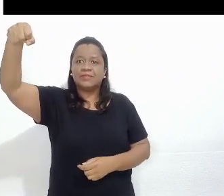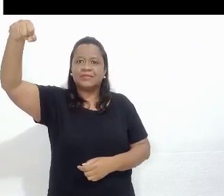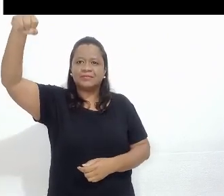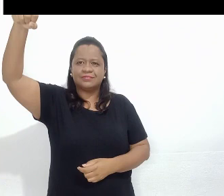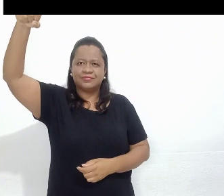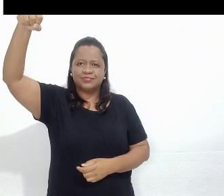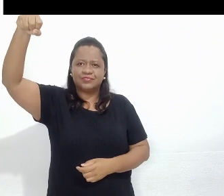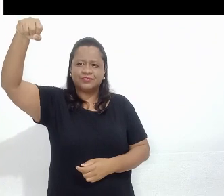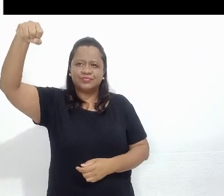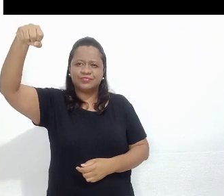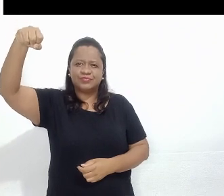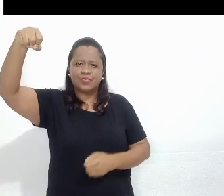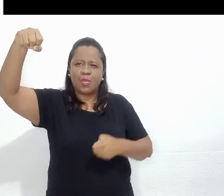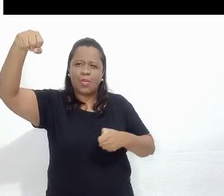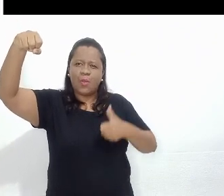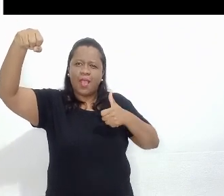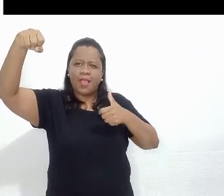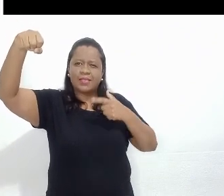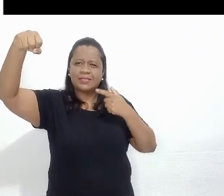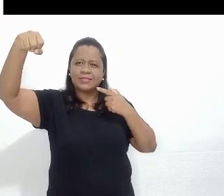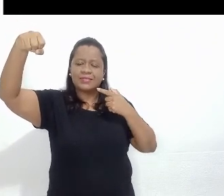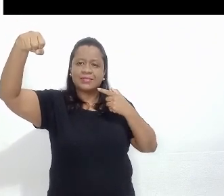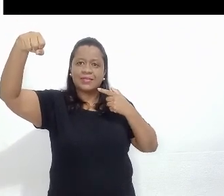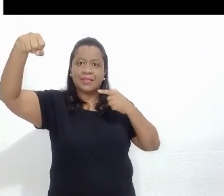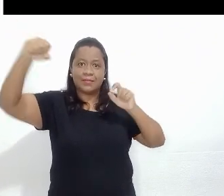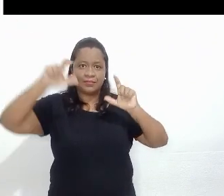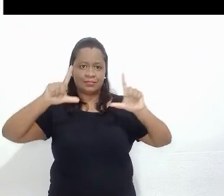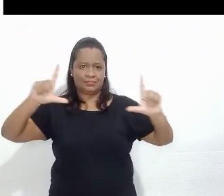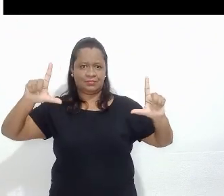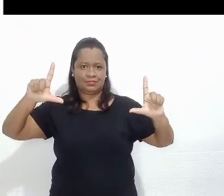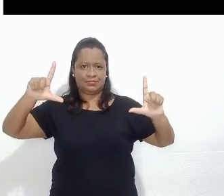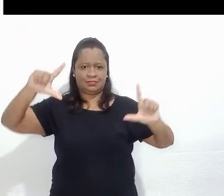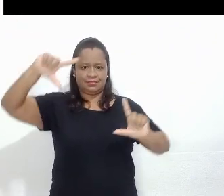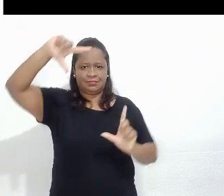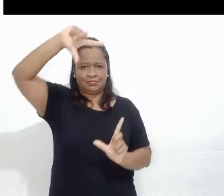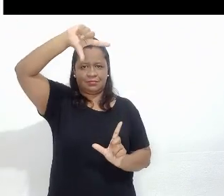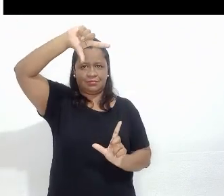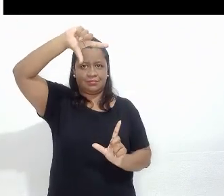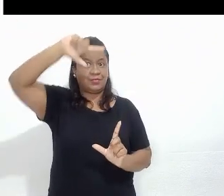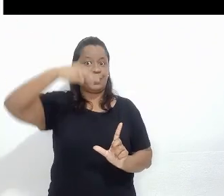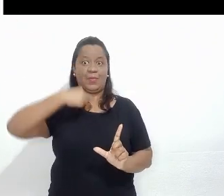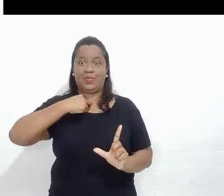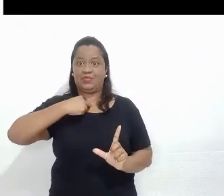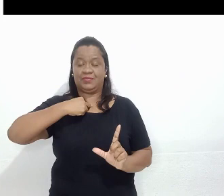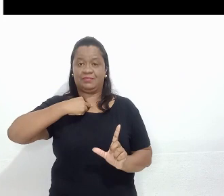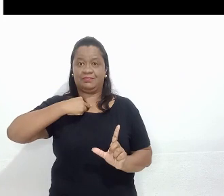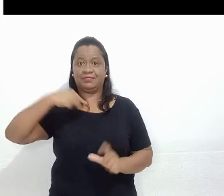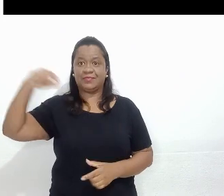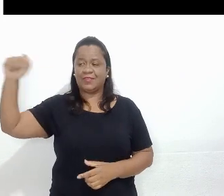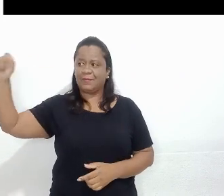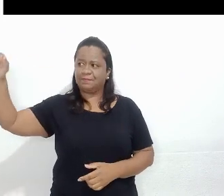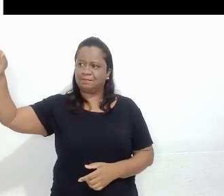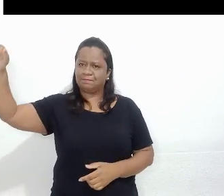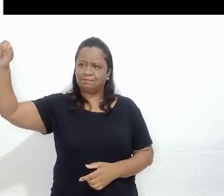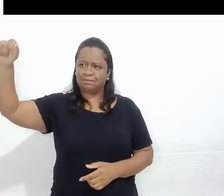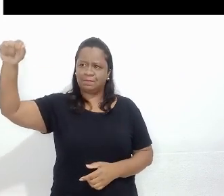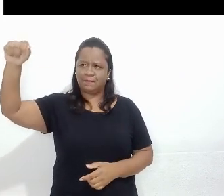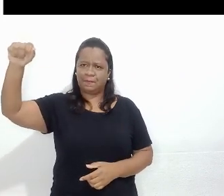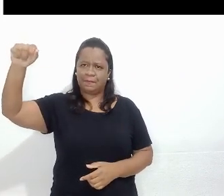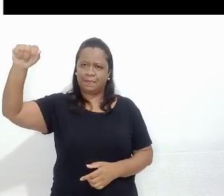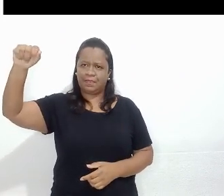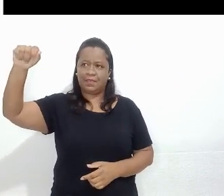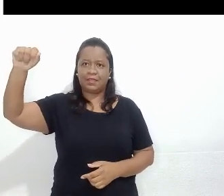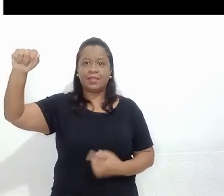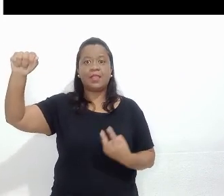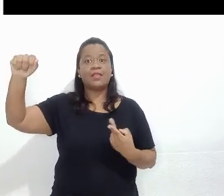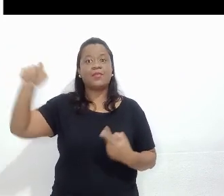dos atores. Só que eles não podem aparecer no quadro. Então, ele vem com aquele microfone, é exatamente igual que eu estou fazendo